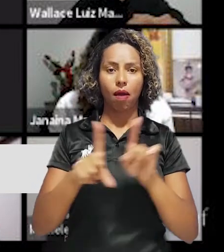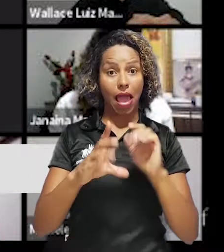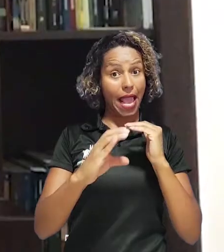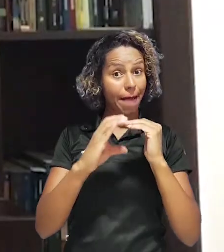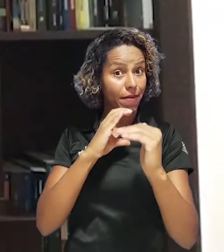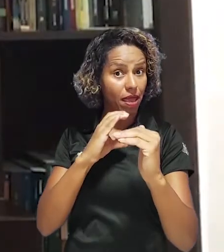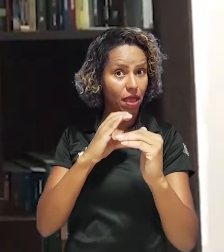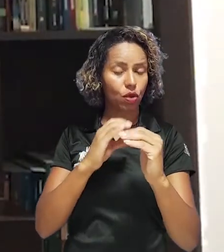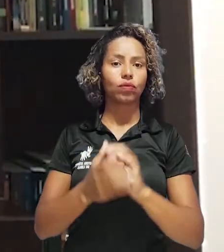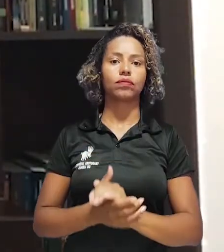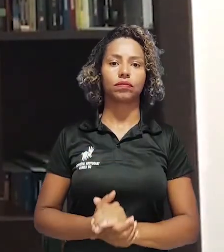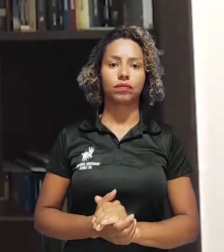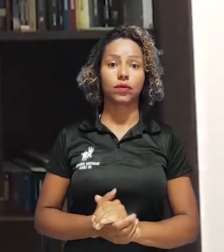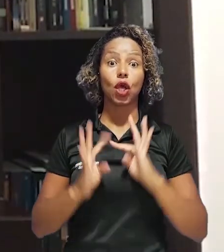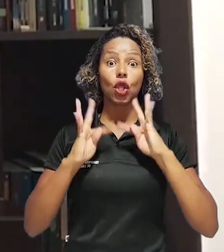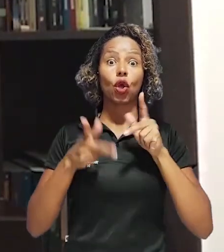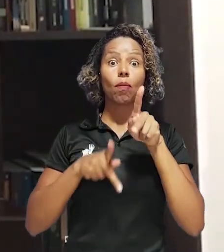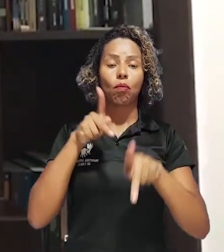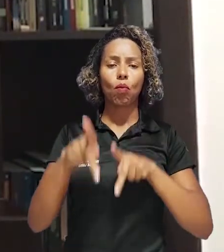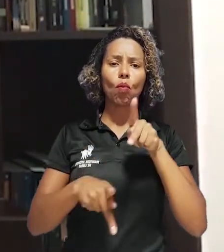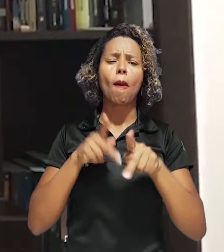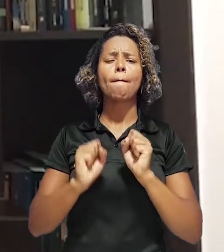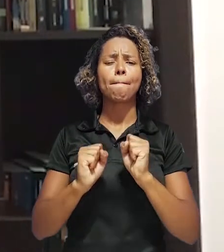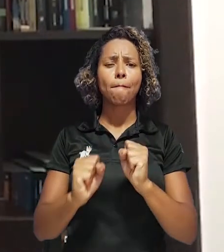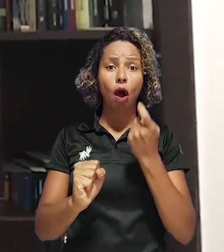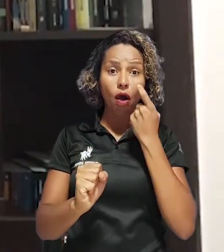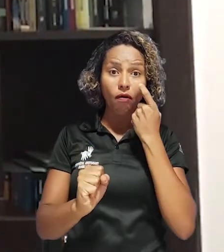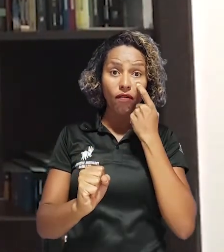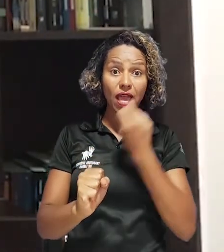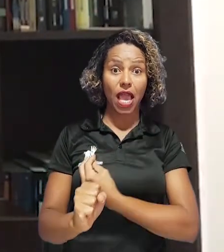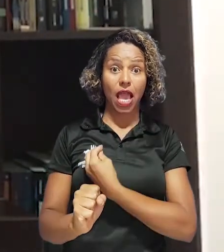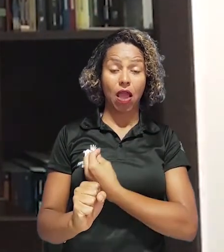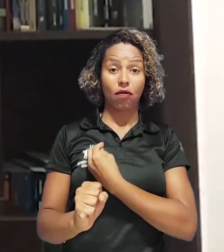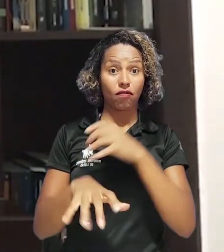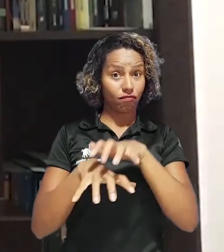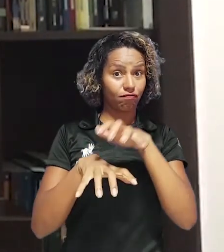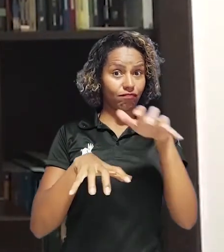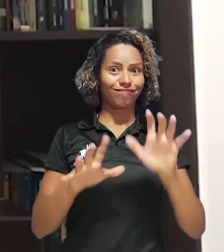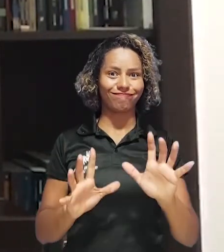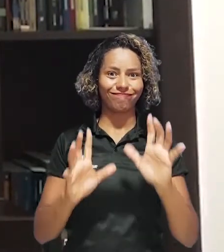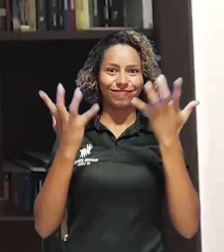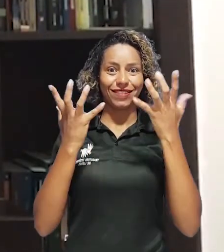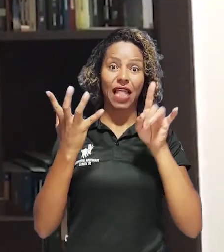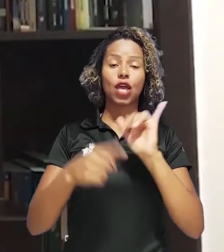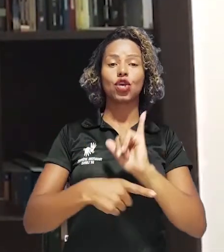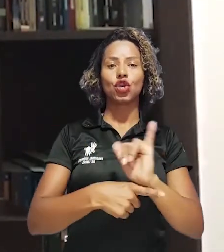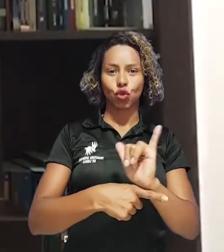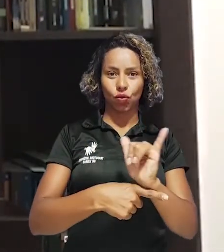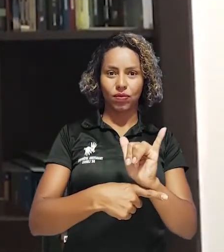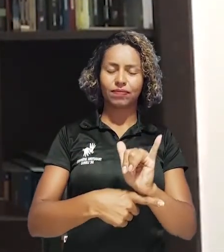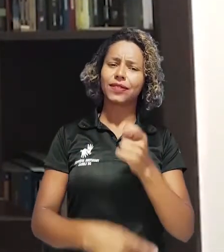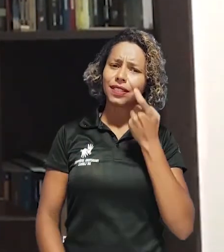por e-mail a transmissão ao vivo poderá ser acompanhada pelo público no canal da UFJF no YouTube você